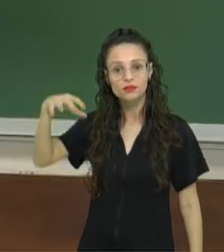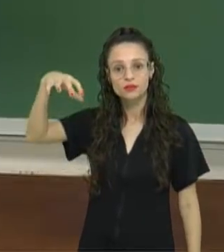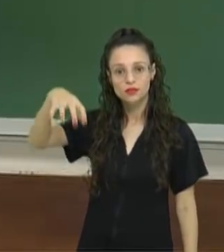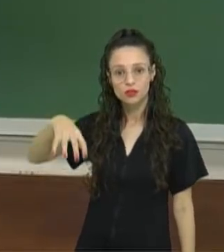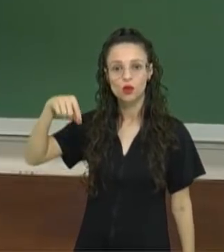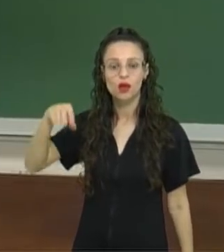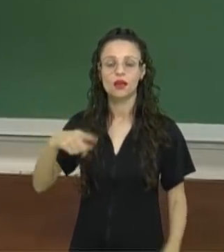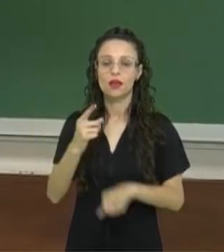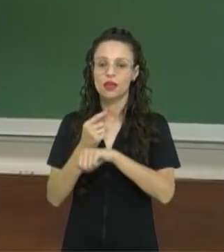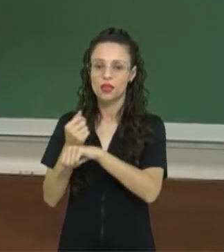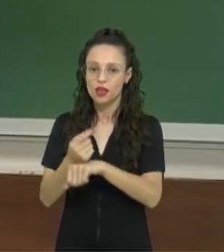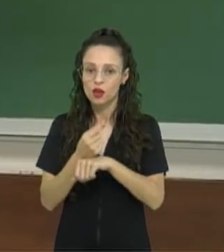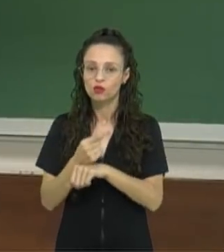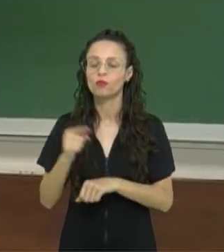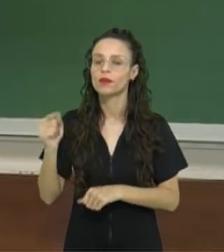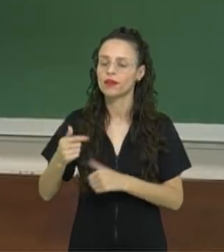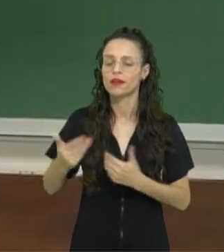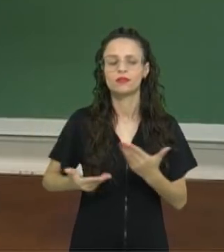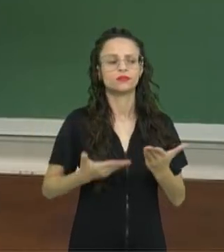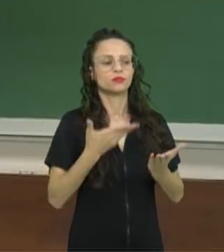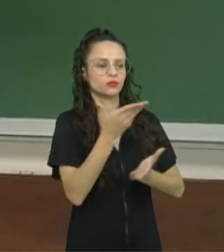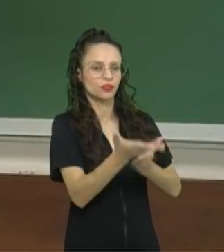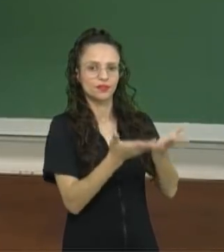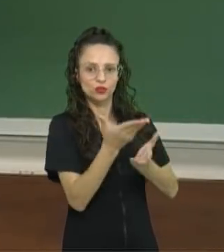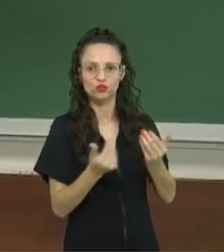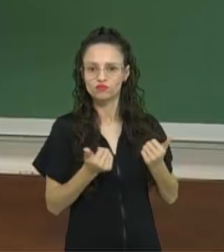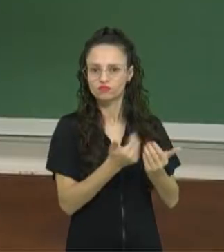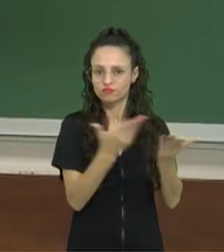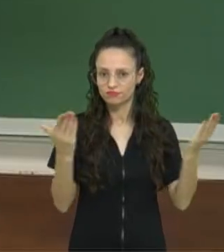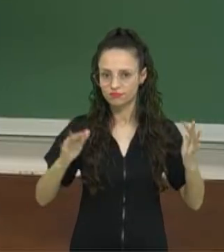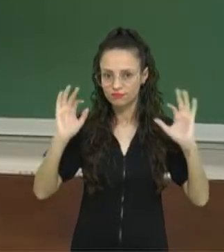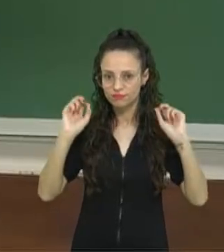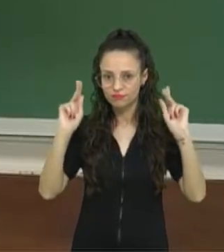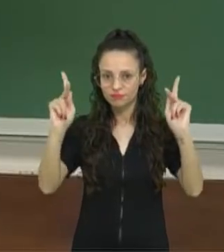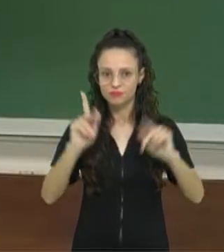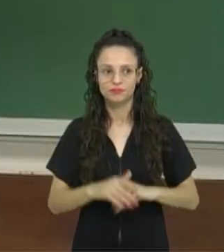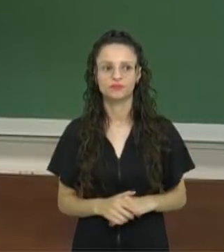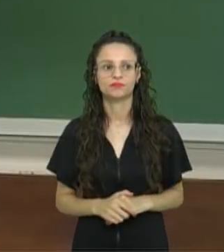da economia vai prestar serviços, ok?